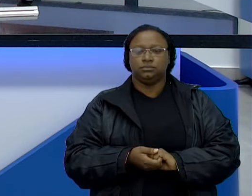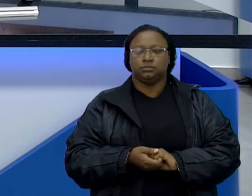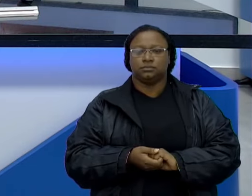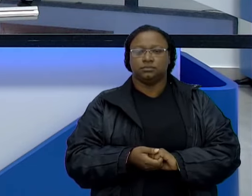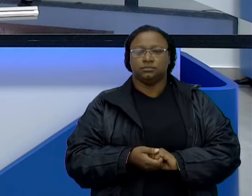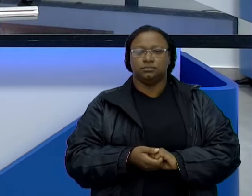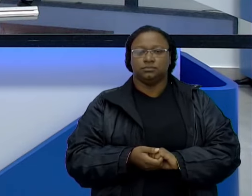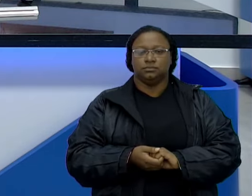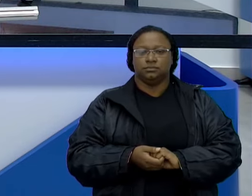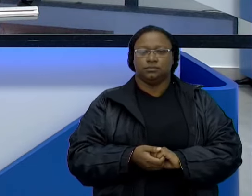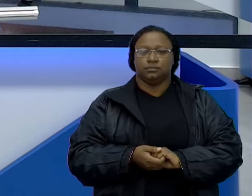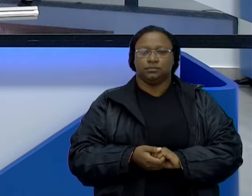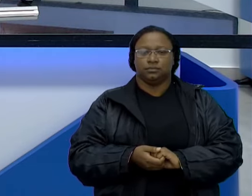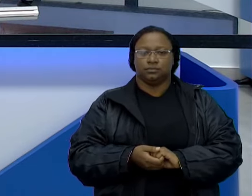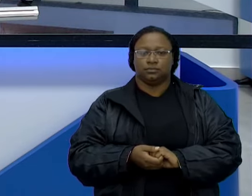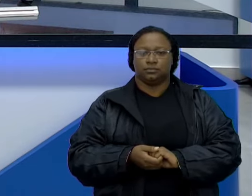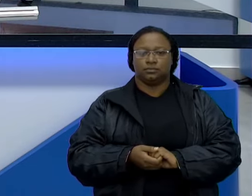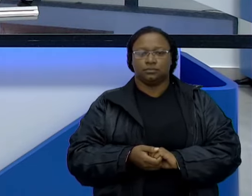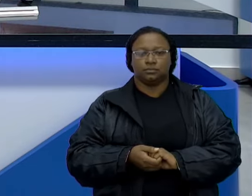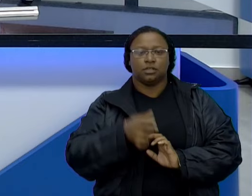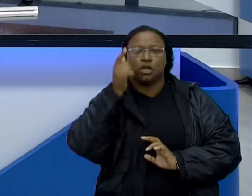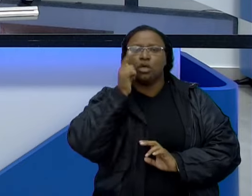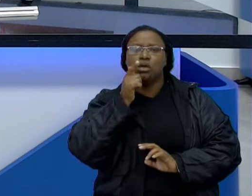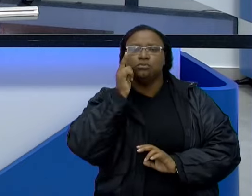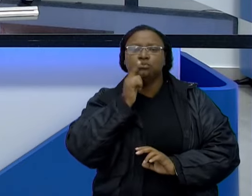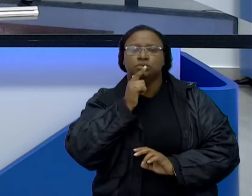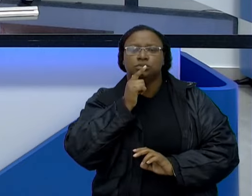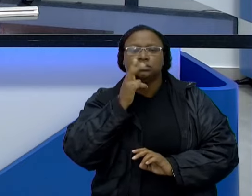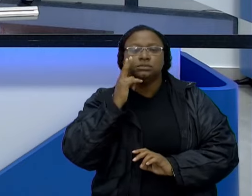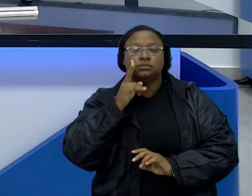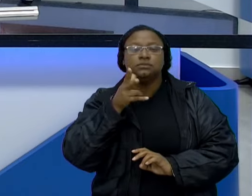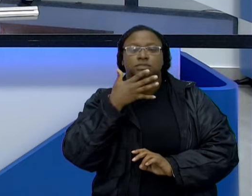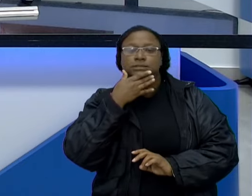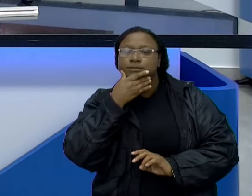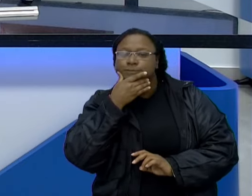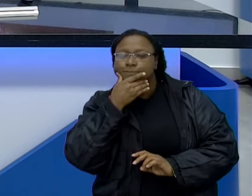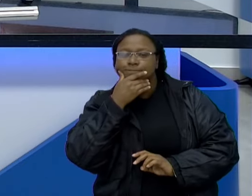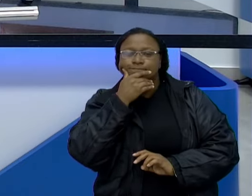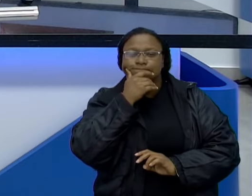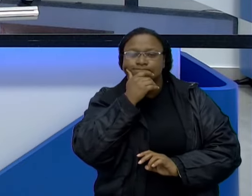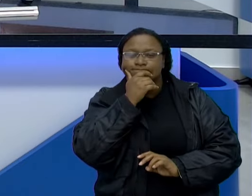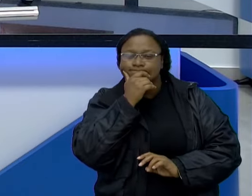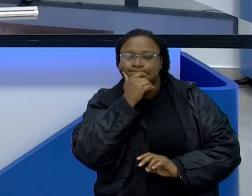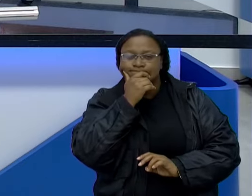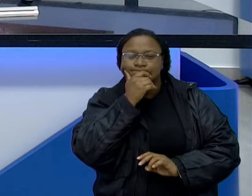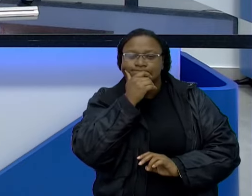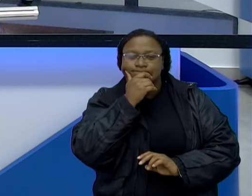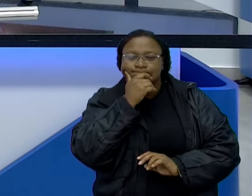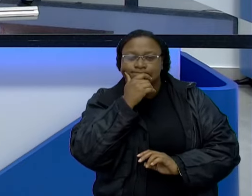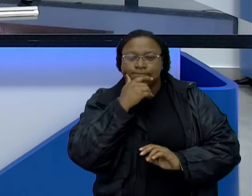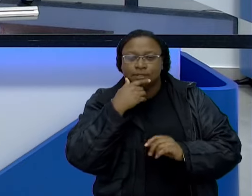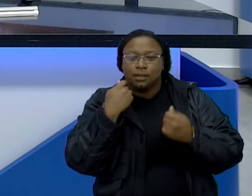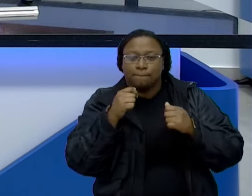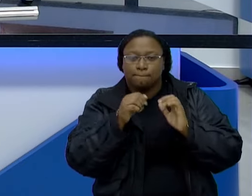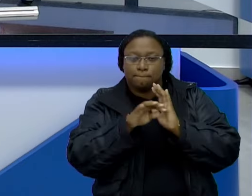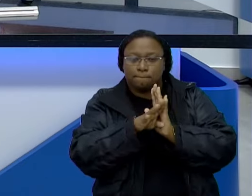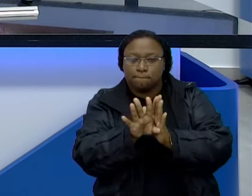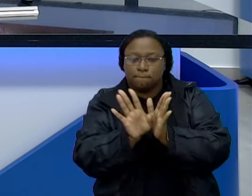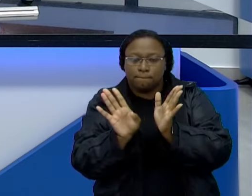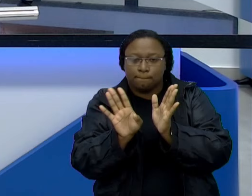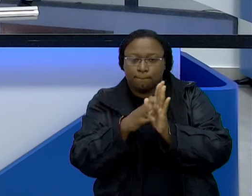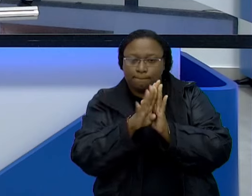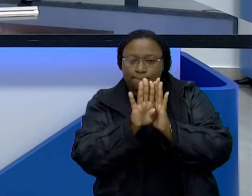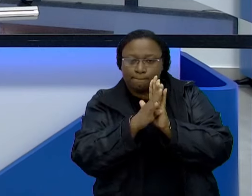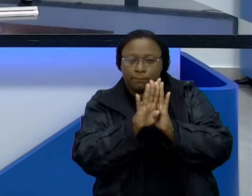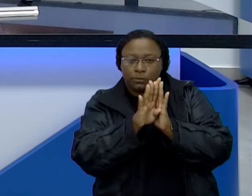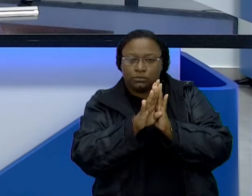proporção, será que vai dar para a gente conseguir? Aqui, ó, acho que assim dá, né? Se precisar abrir aqui essa portinha, ó,